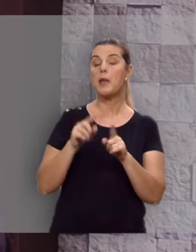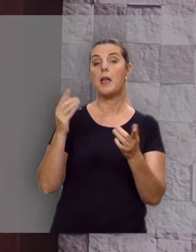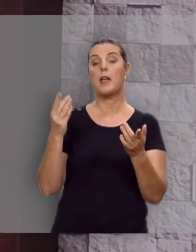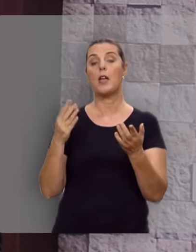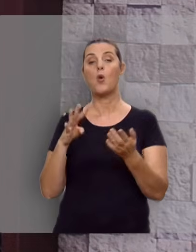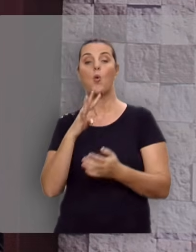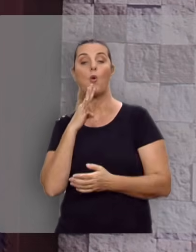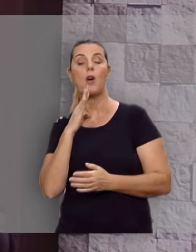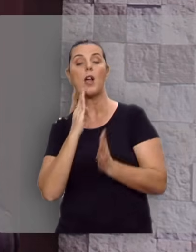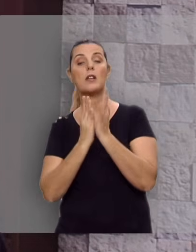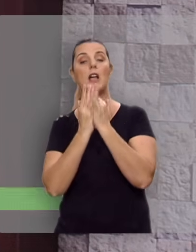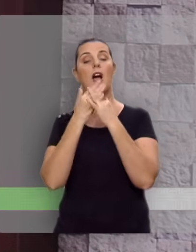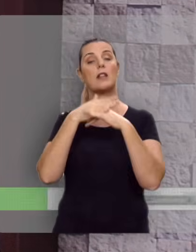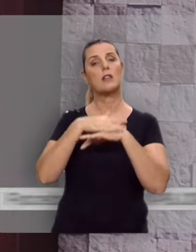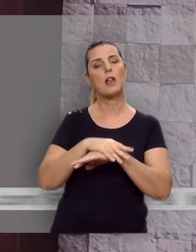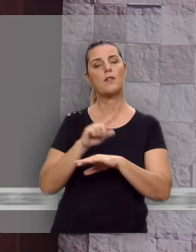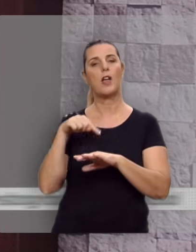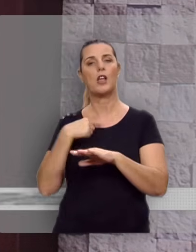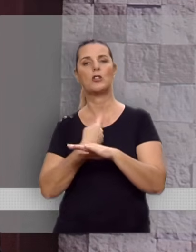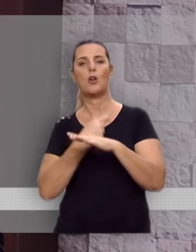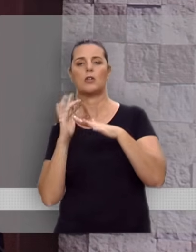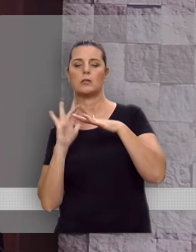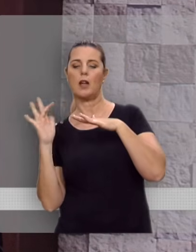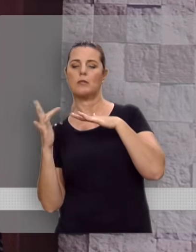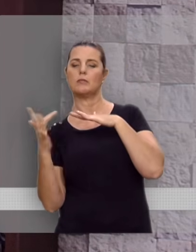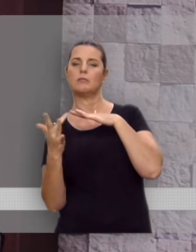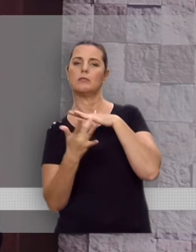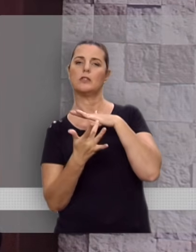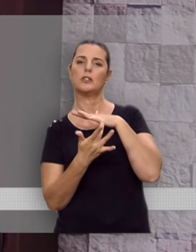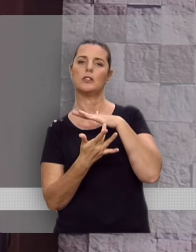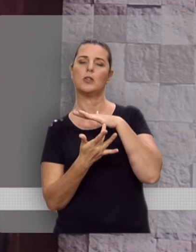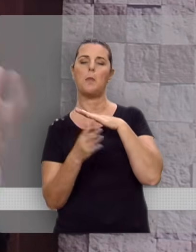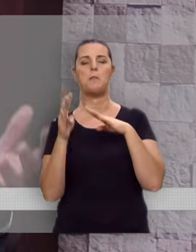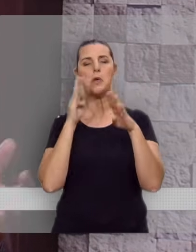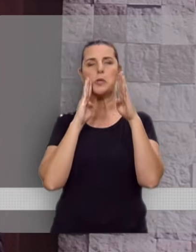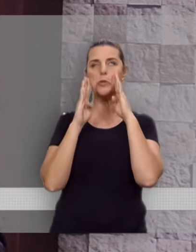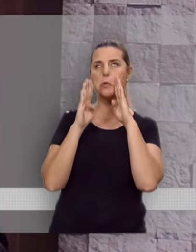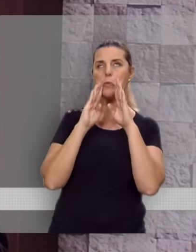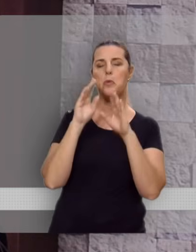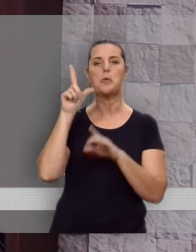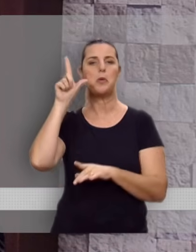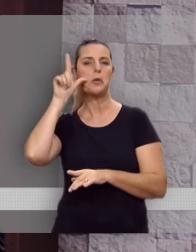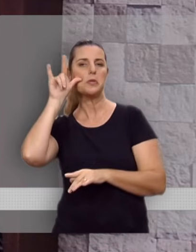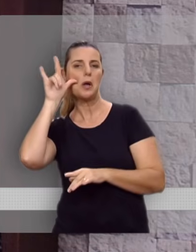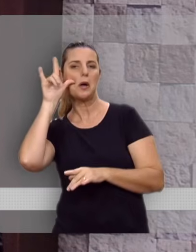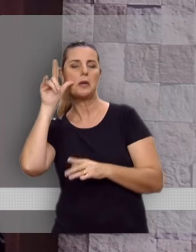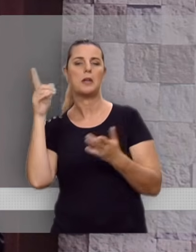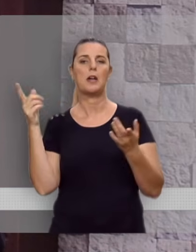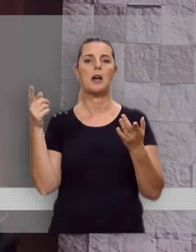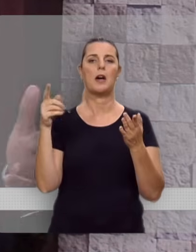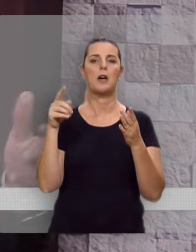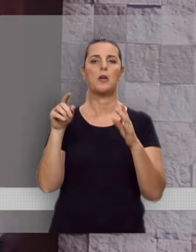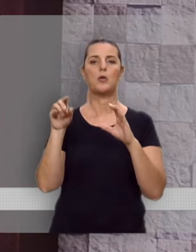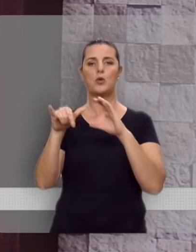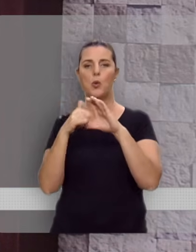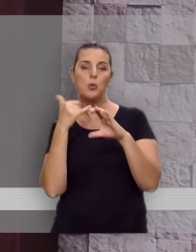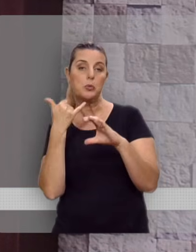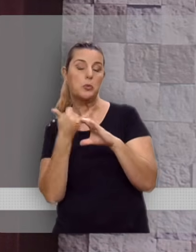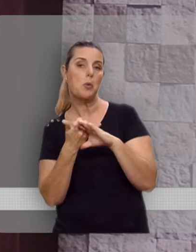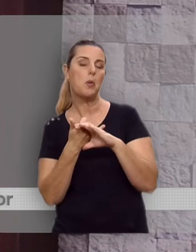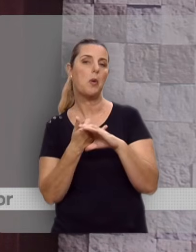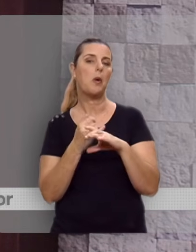Nos conheça por meio das nossas mídias sociais, seja lá no Facebook, no Instagram, no nosso canal